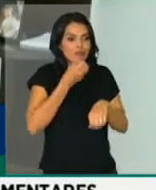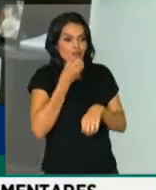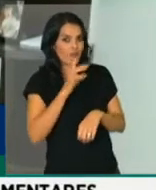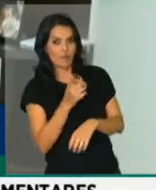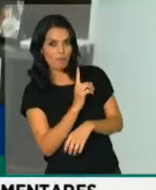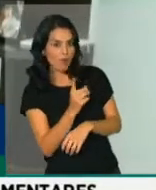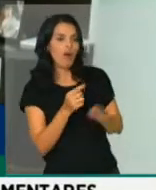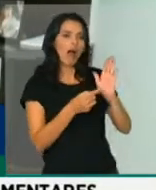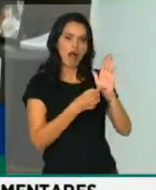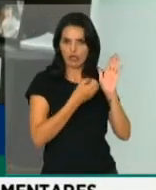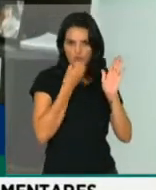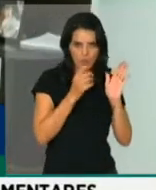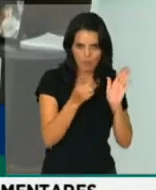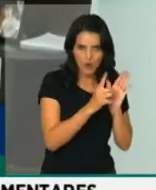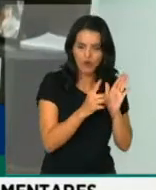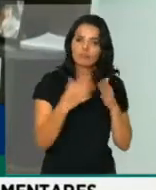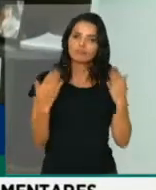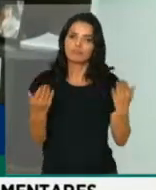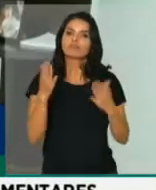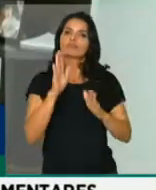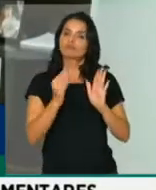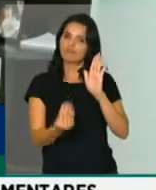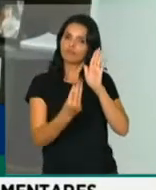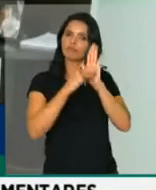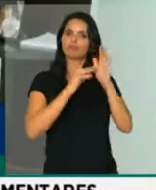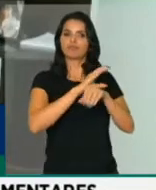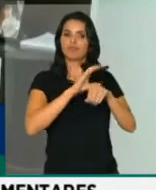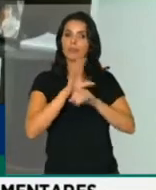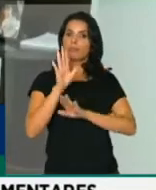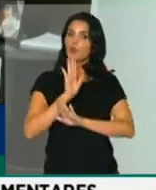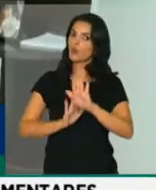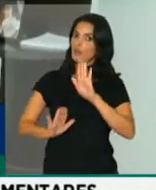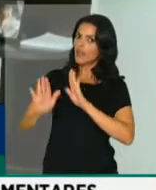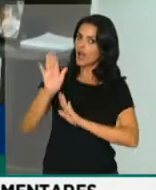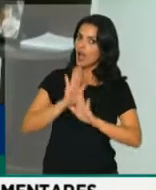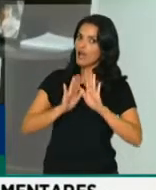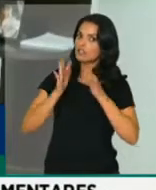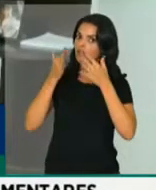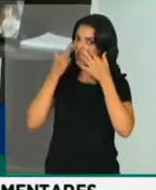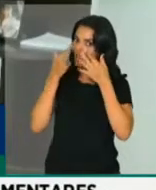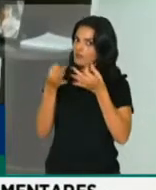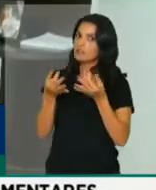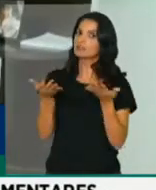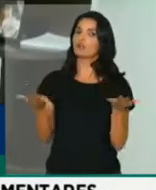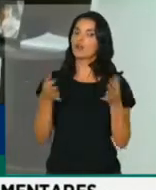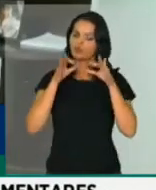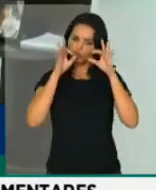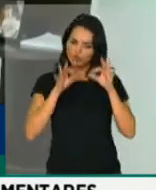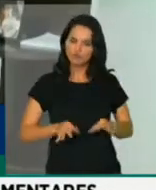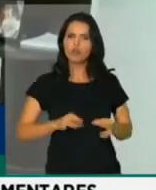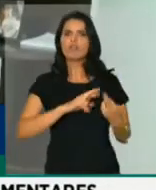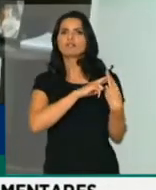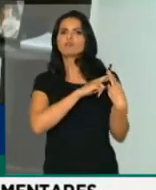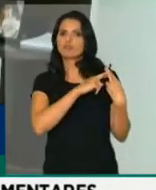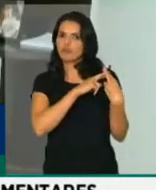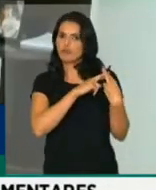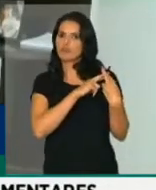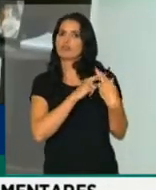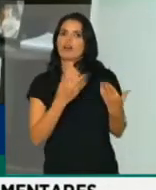emendar a Constituição com acuidade, com senso de justiça, com responsabilidade técnica, e